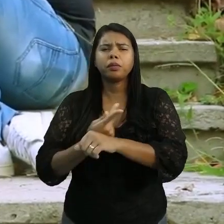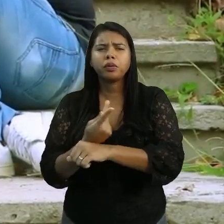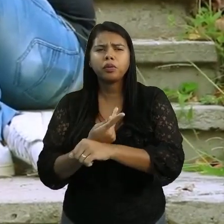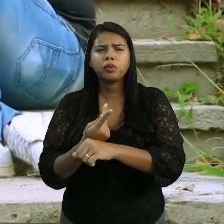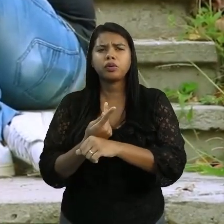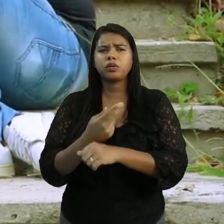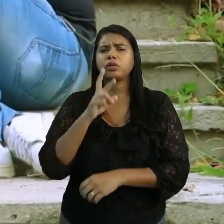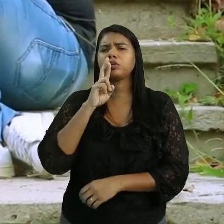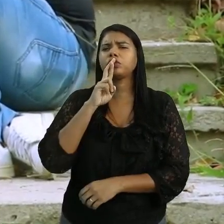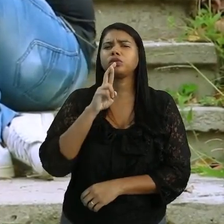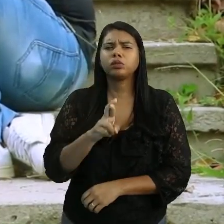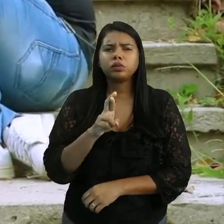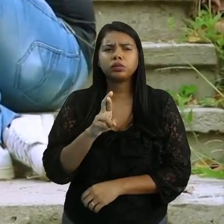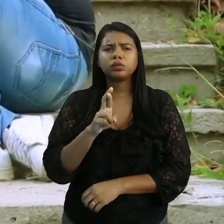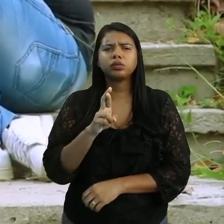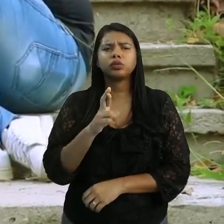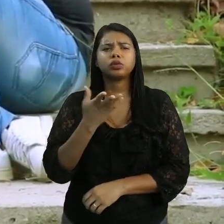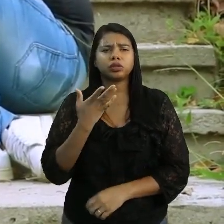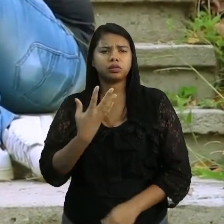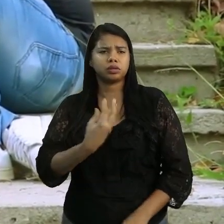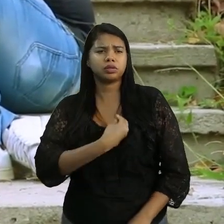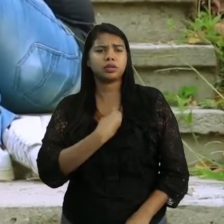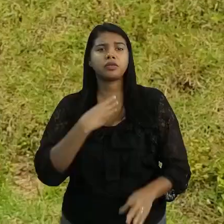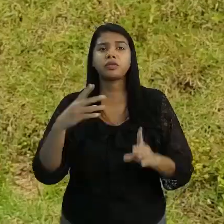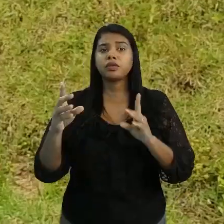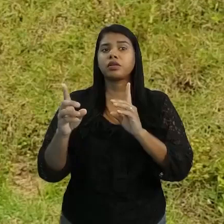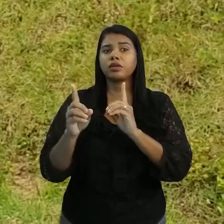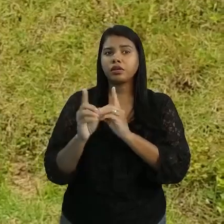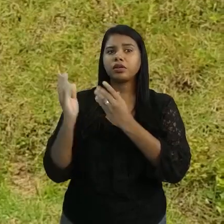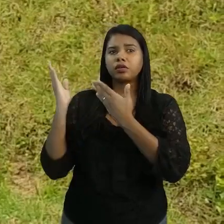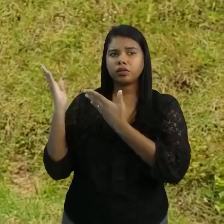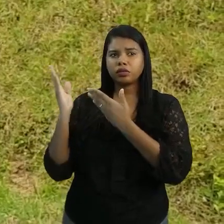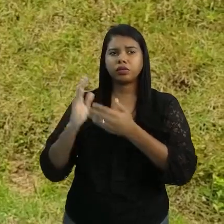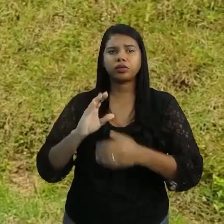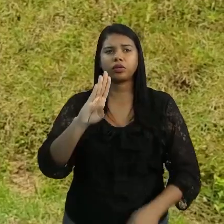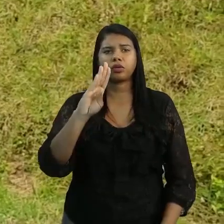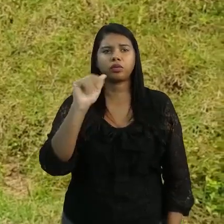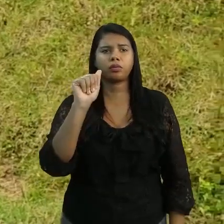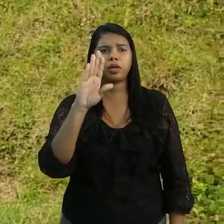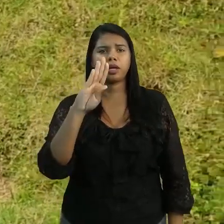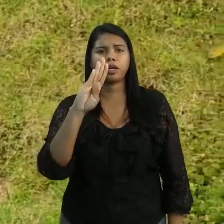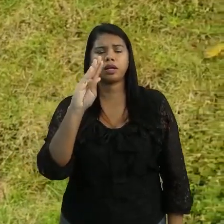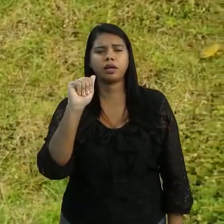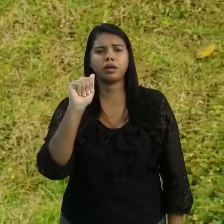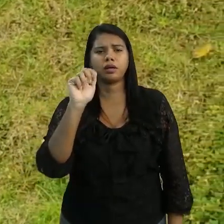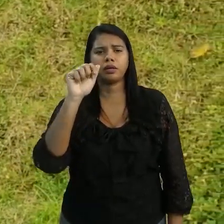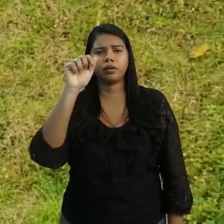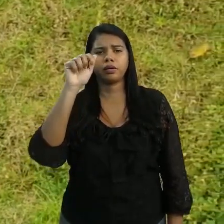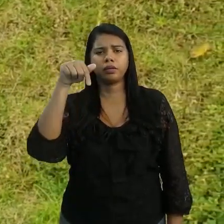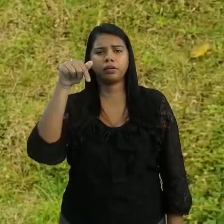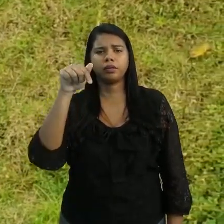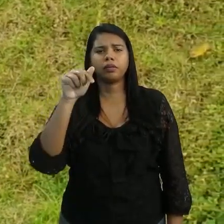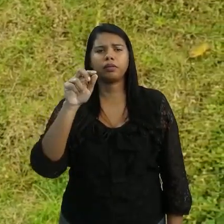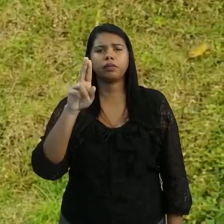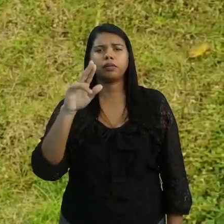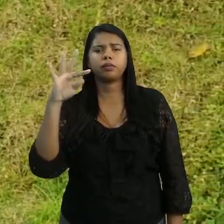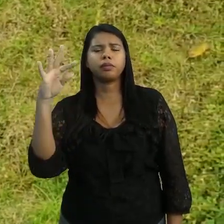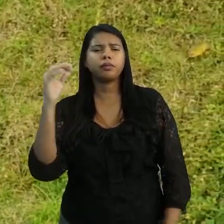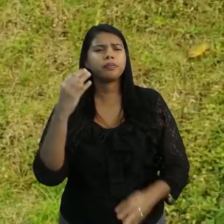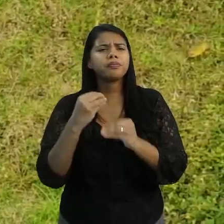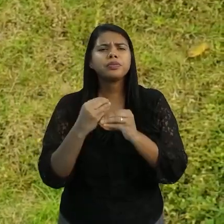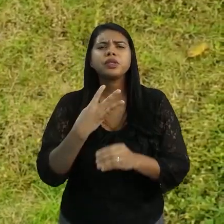19 anos. Foi mesmo? Foi. E qual foi o estalo? Eu já buscava bastante, né? Eu